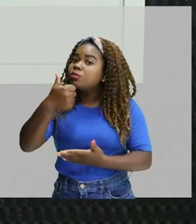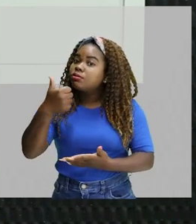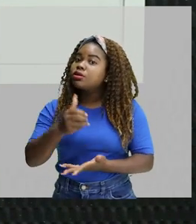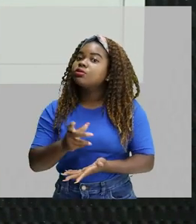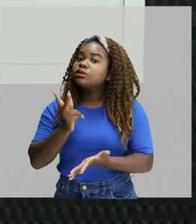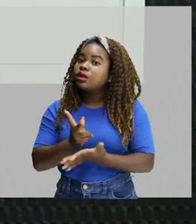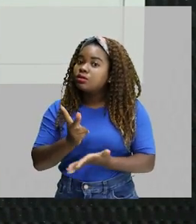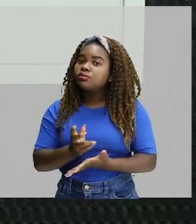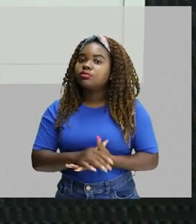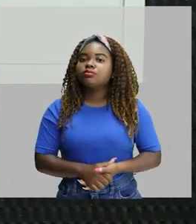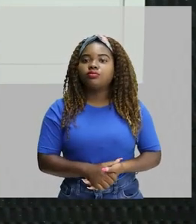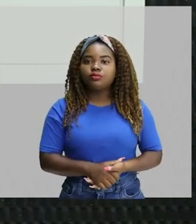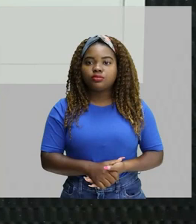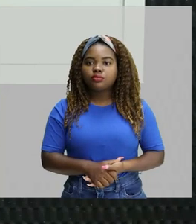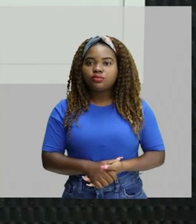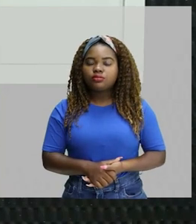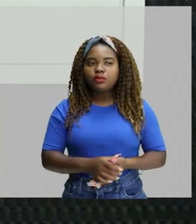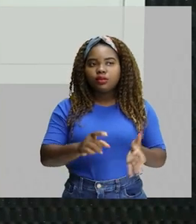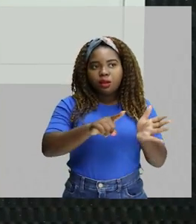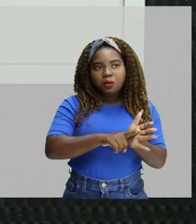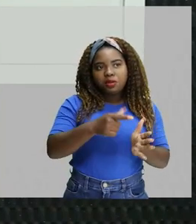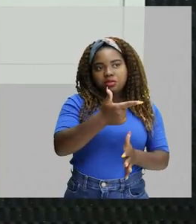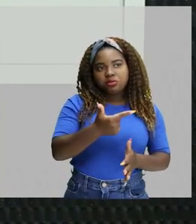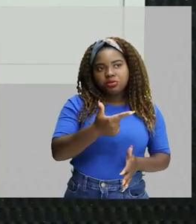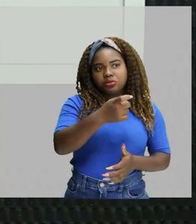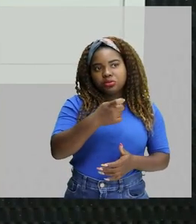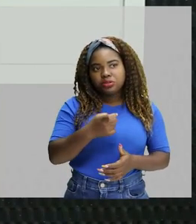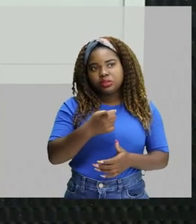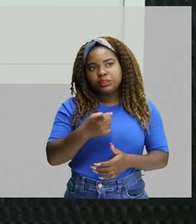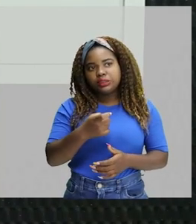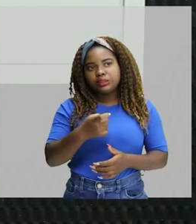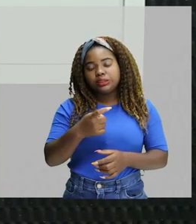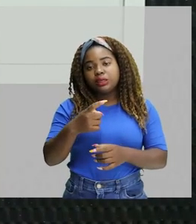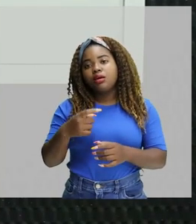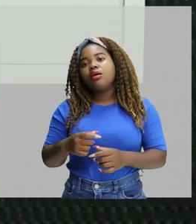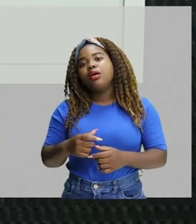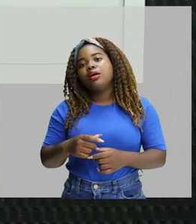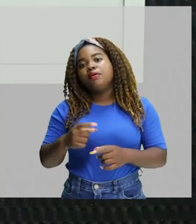pelo primeiro então -2x x x dá